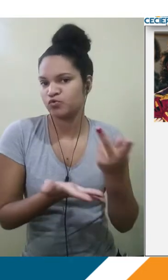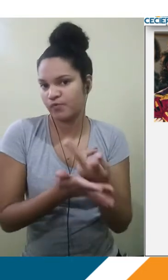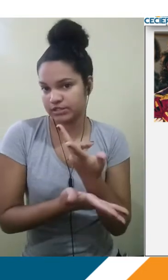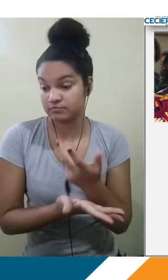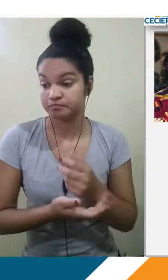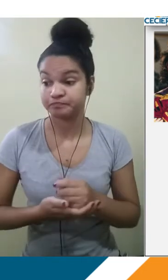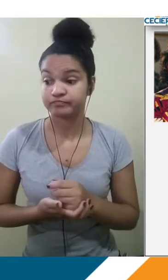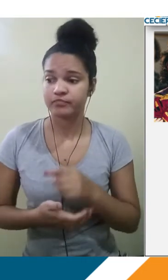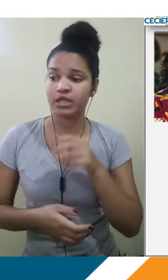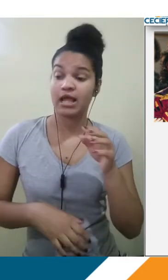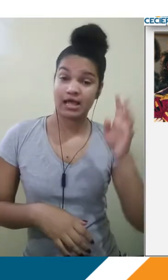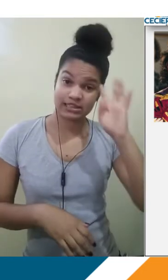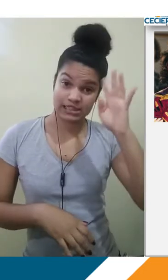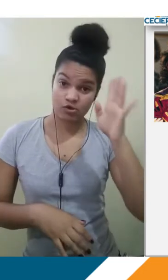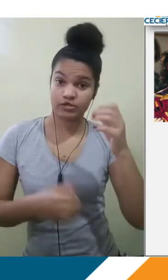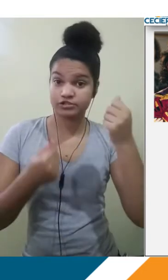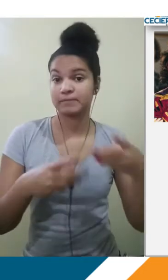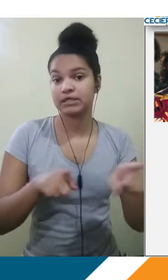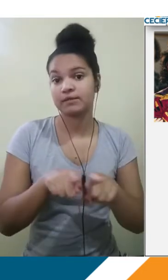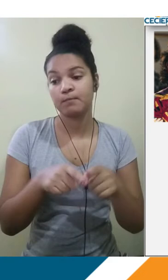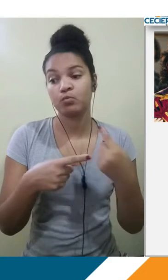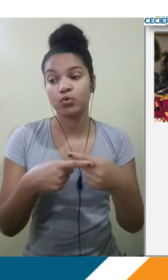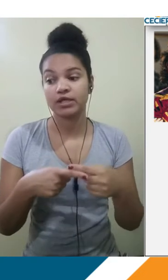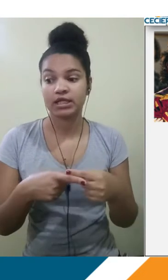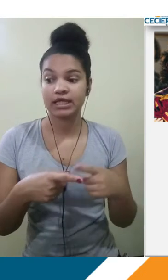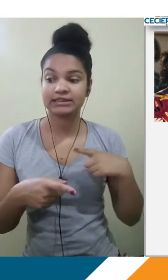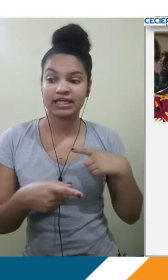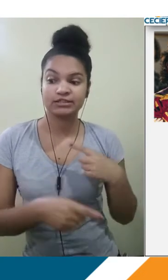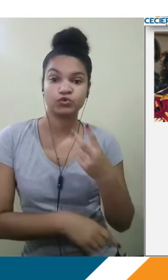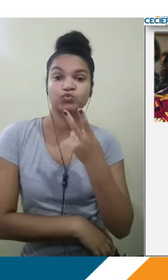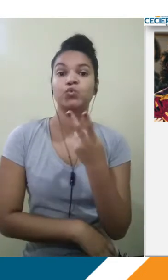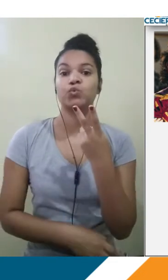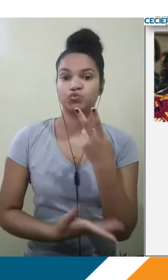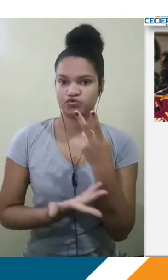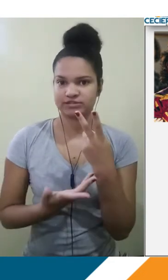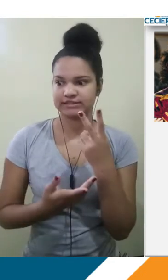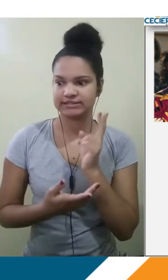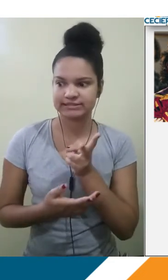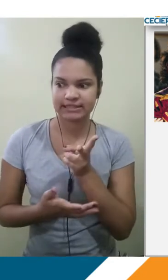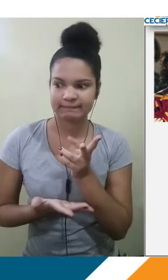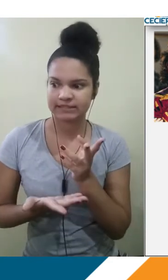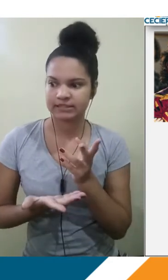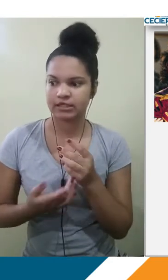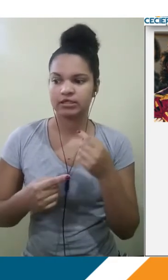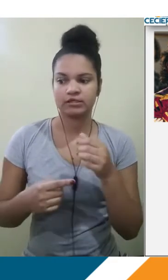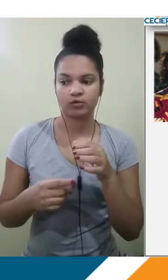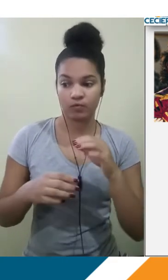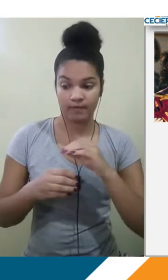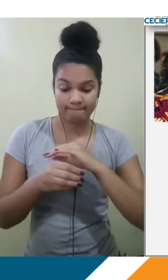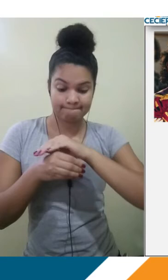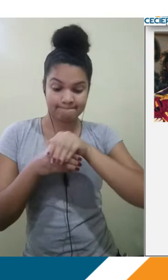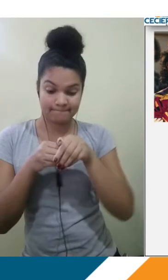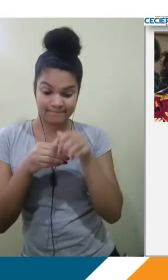por que cloroplastos e mitocôndrias possuem membrana dupla. A membrana interna seria a membrana